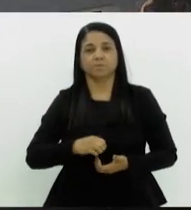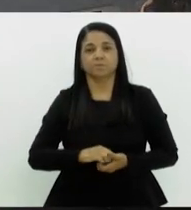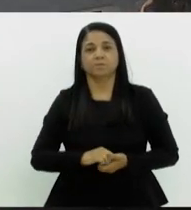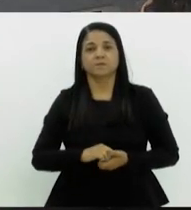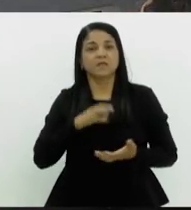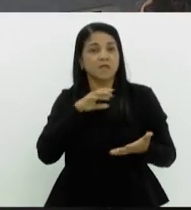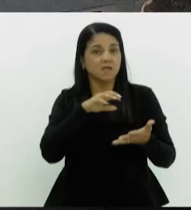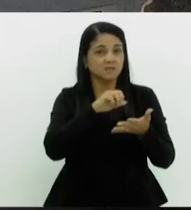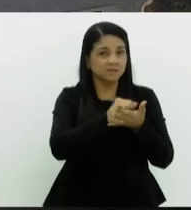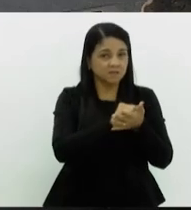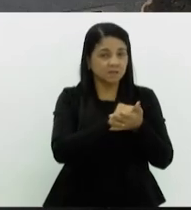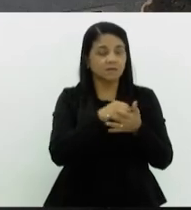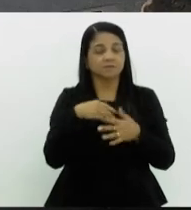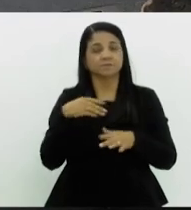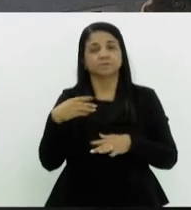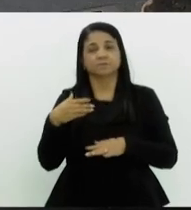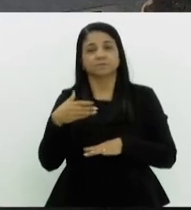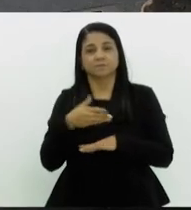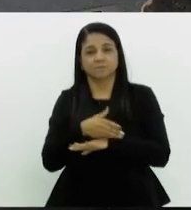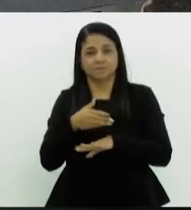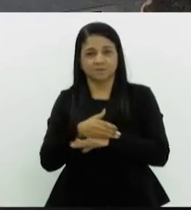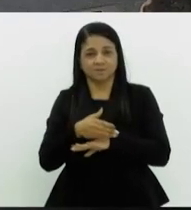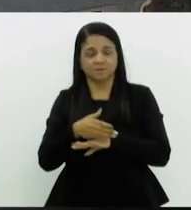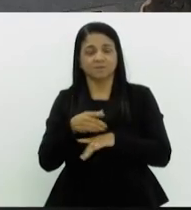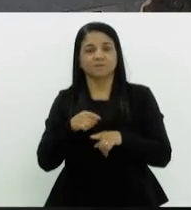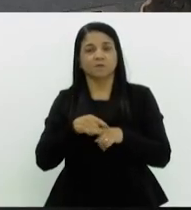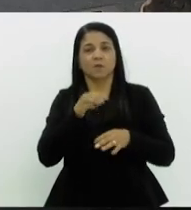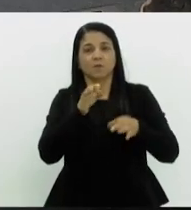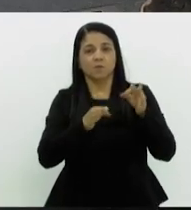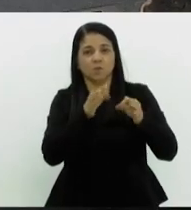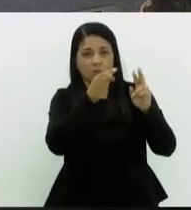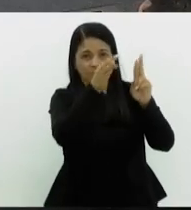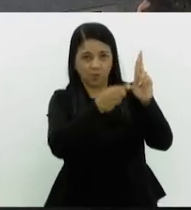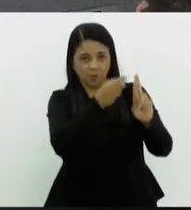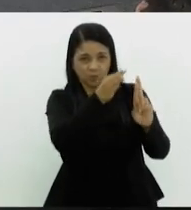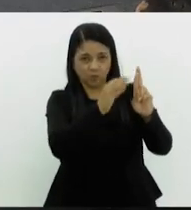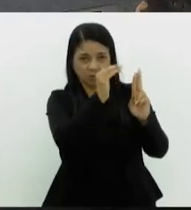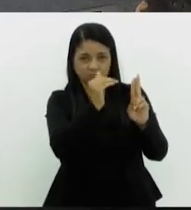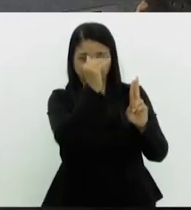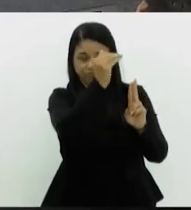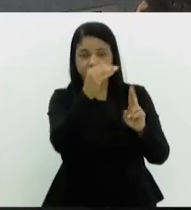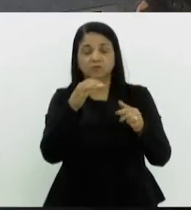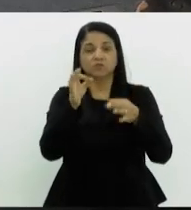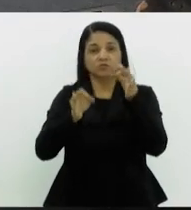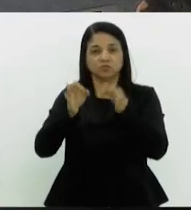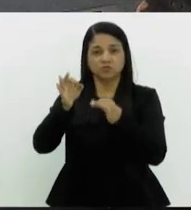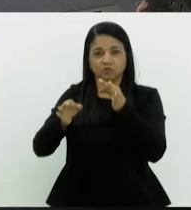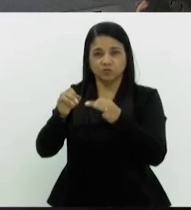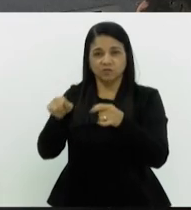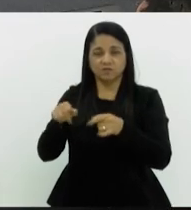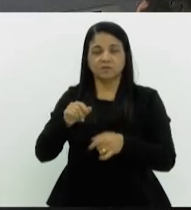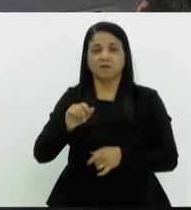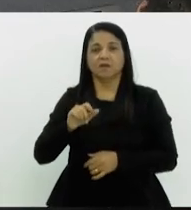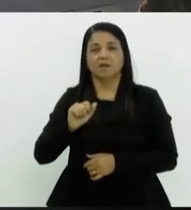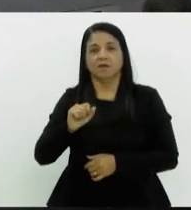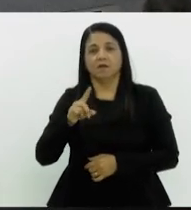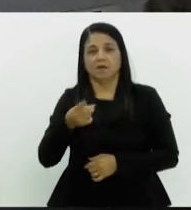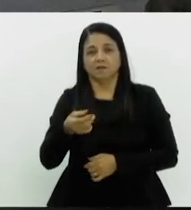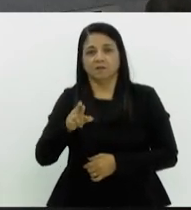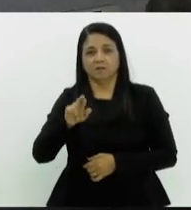Quero registrar também a presença da promotora de justiça do Estado do Rio de Janeiro, doutora Adriana Alemani de Araújo.